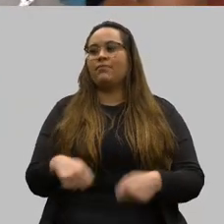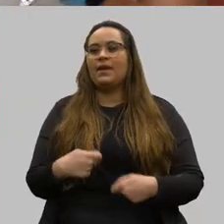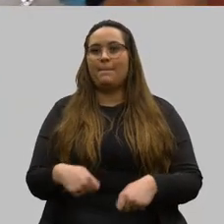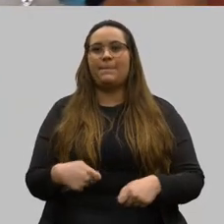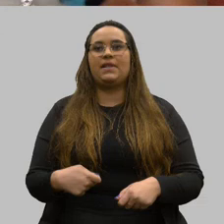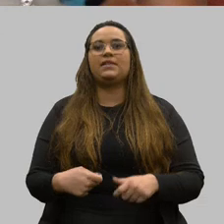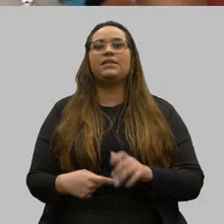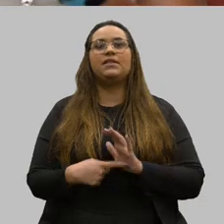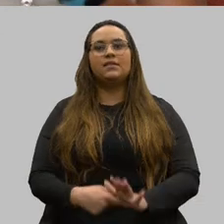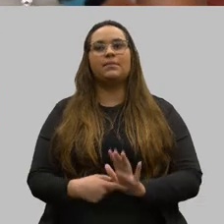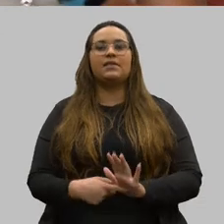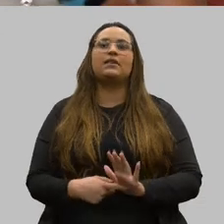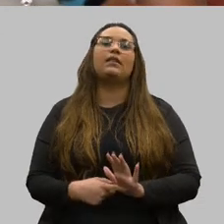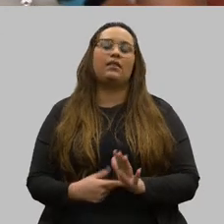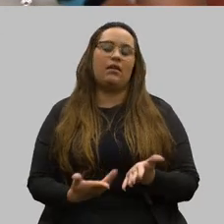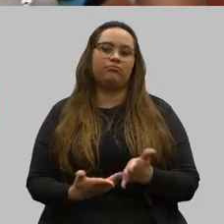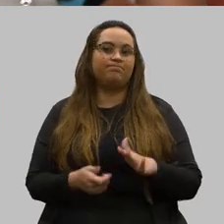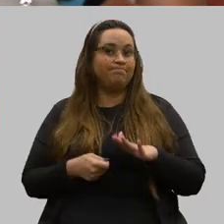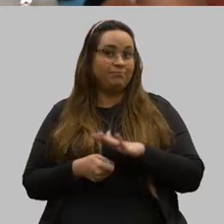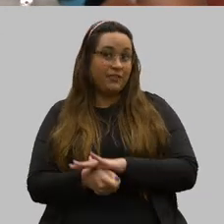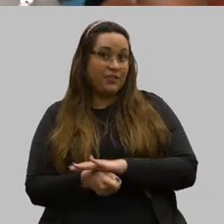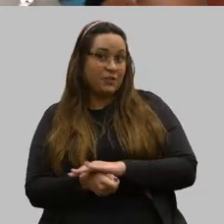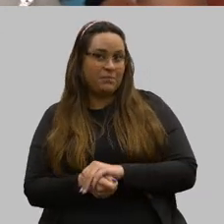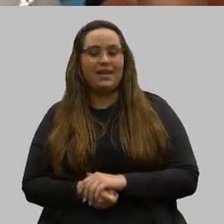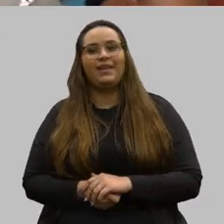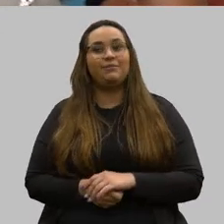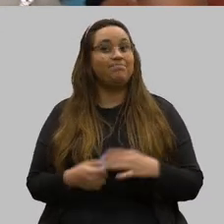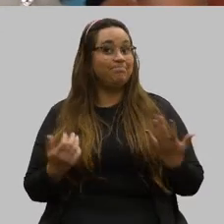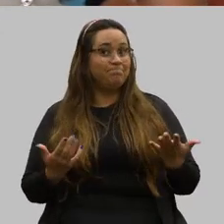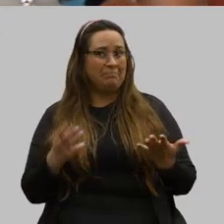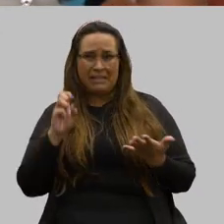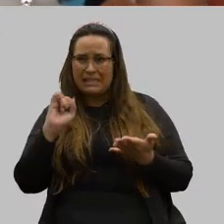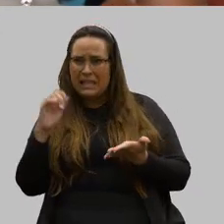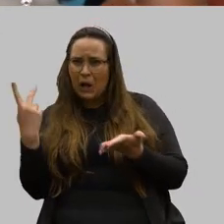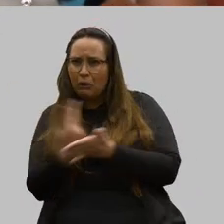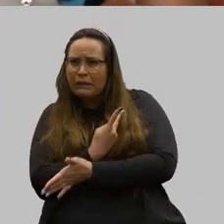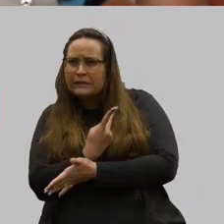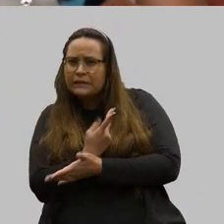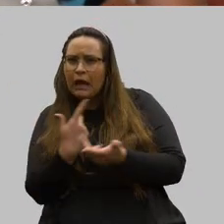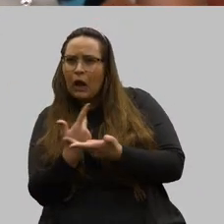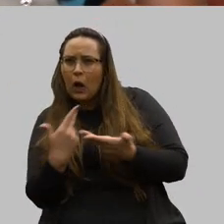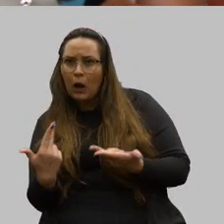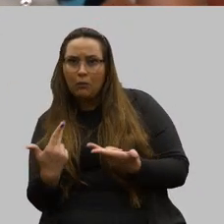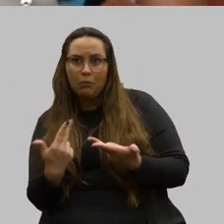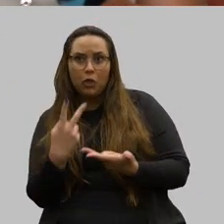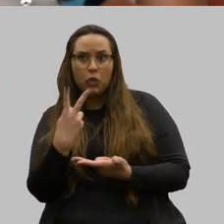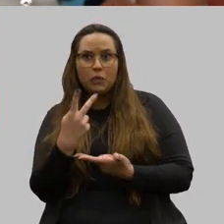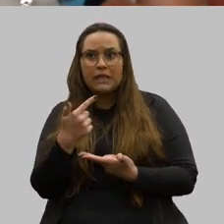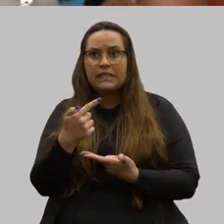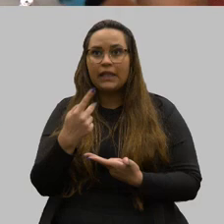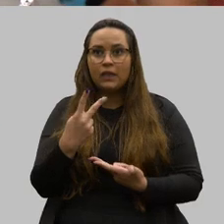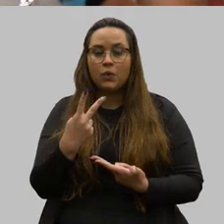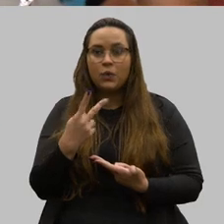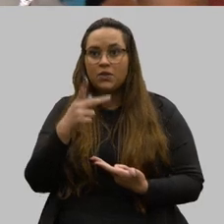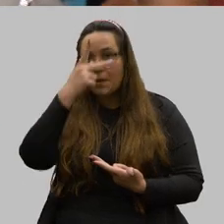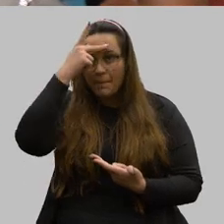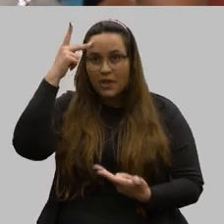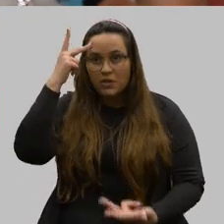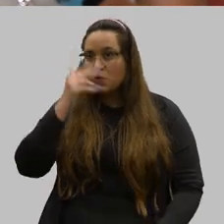o devido investimento Então quer dizer que se não acontece a tragédia se 272 pessoas não morressem